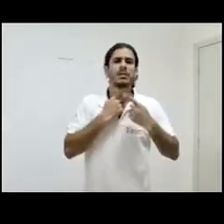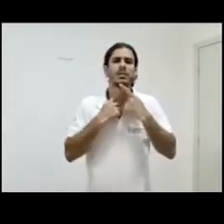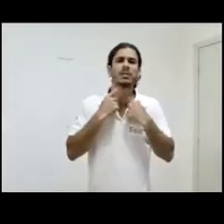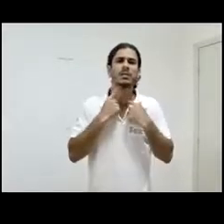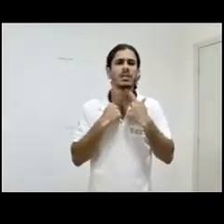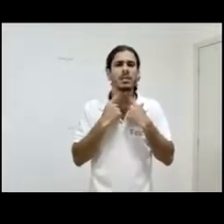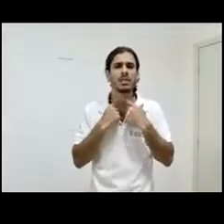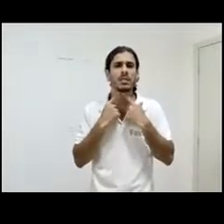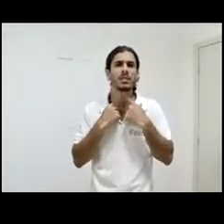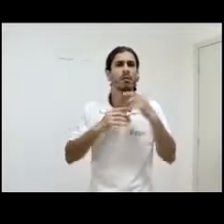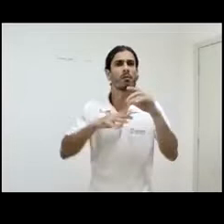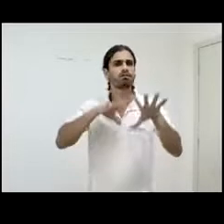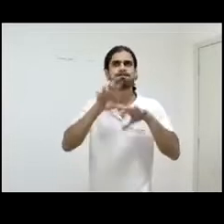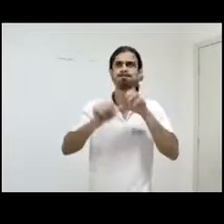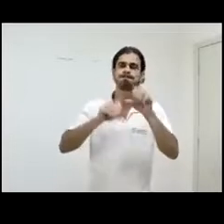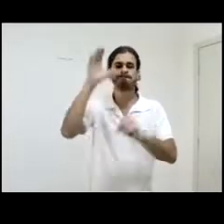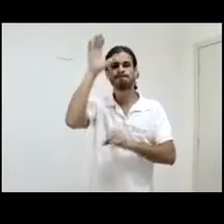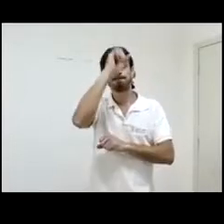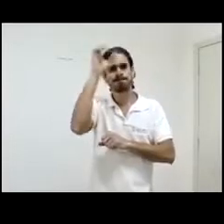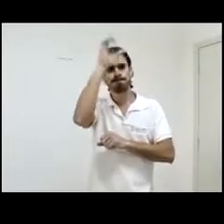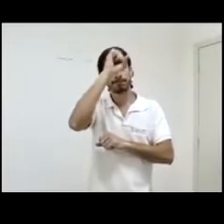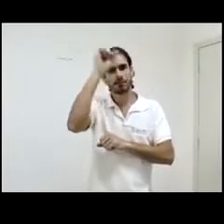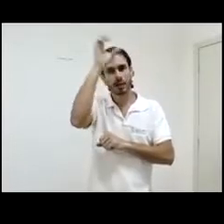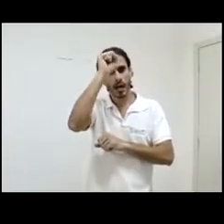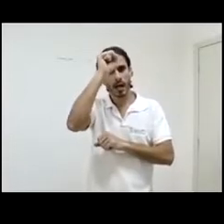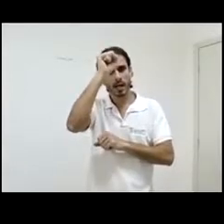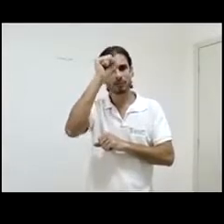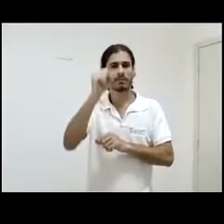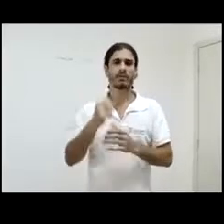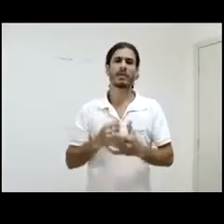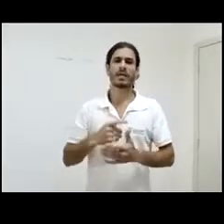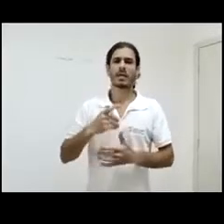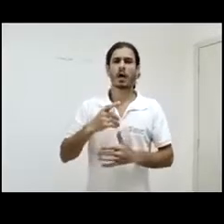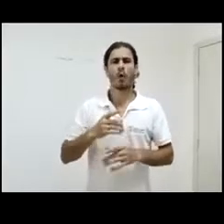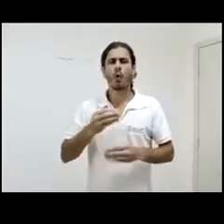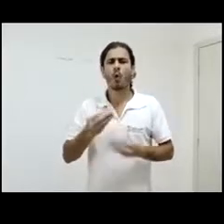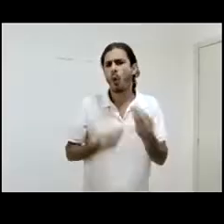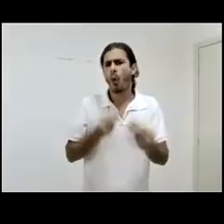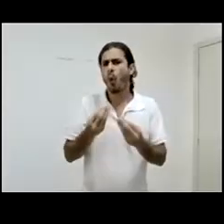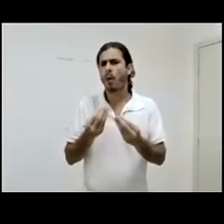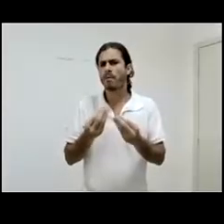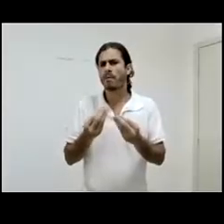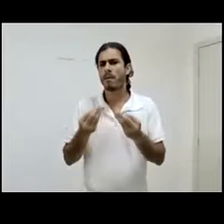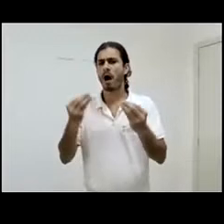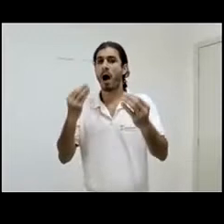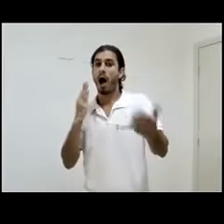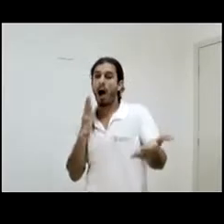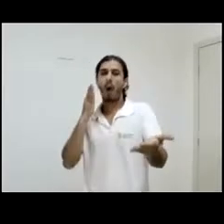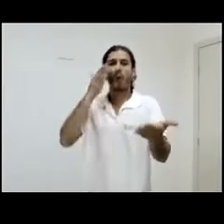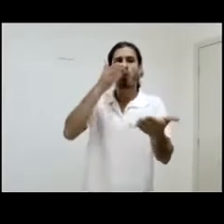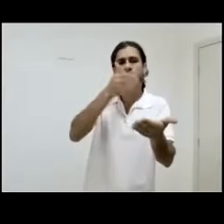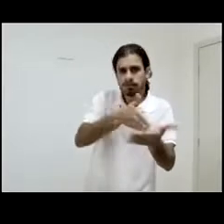A diferença seria a forma de atingir esses objetivos. Então, intervenções e mudanças, elas